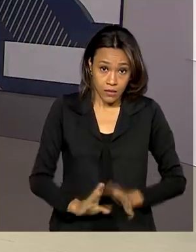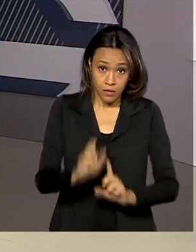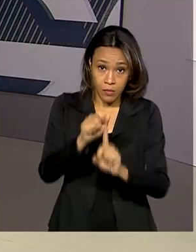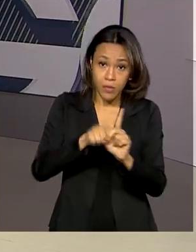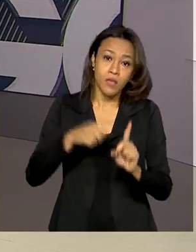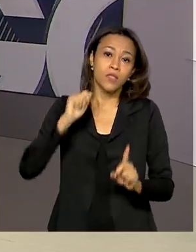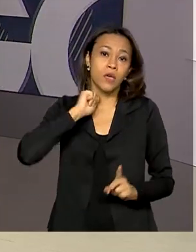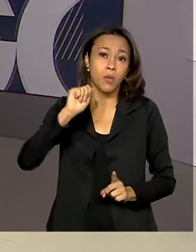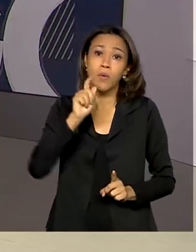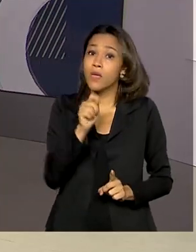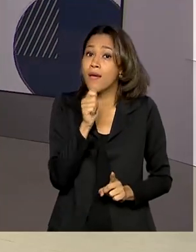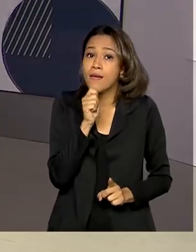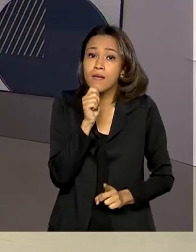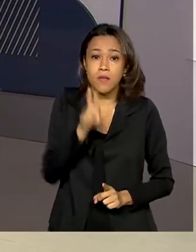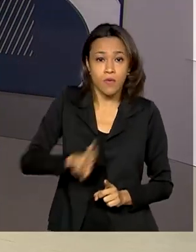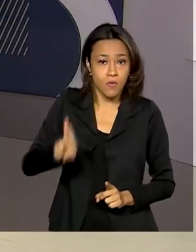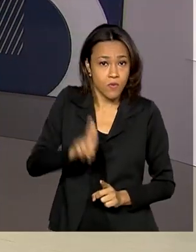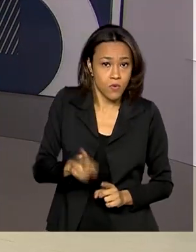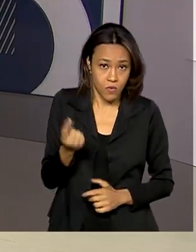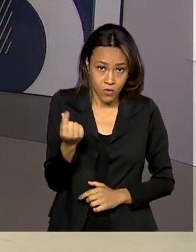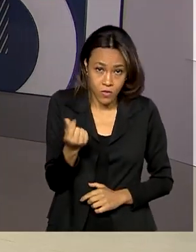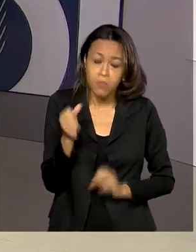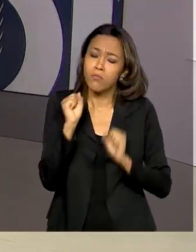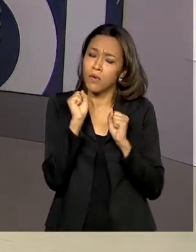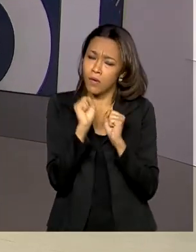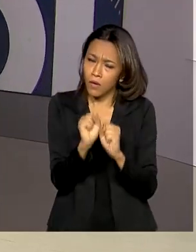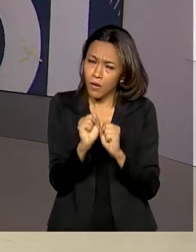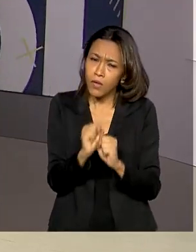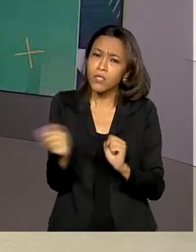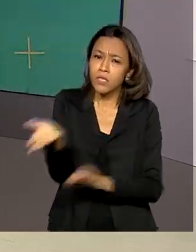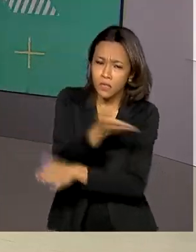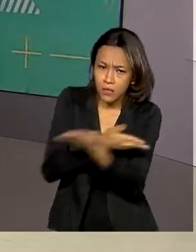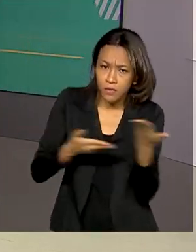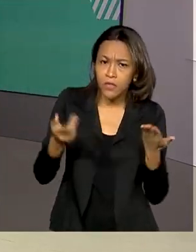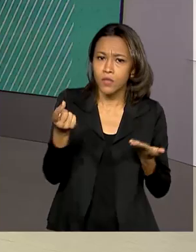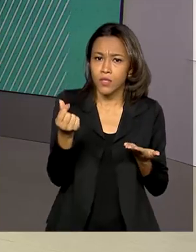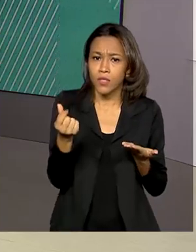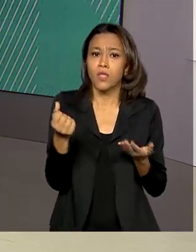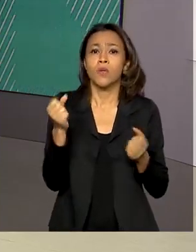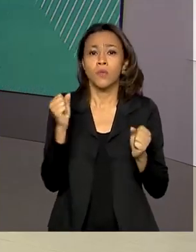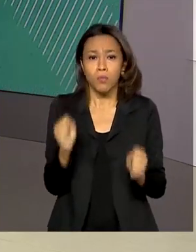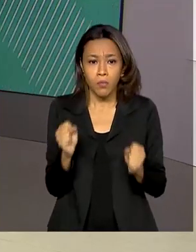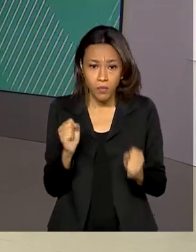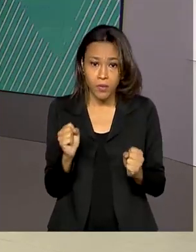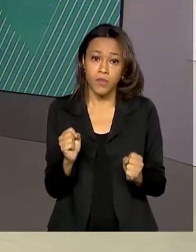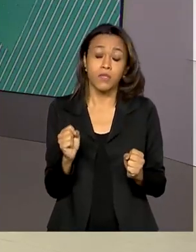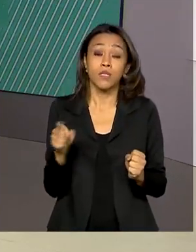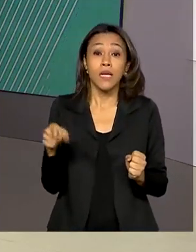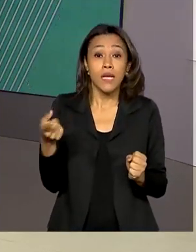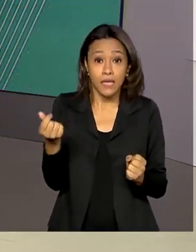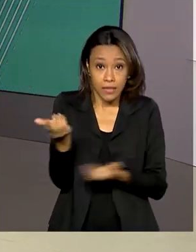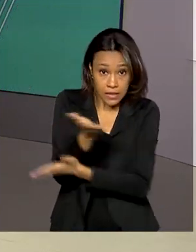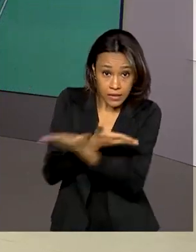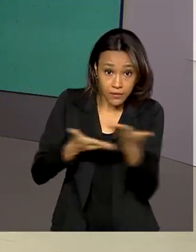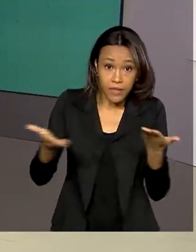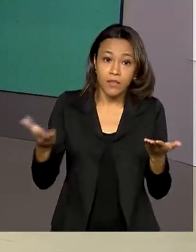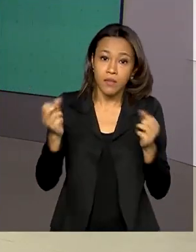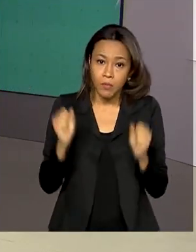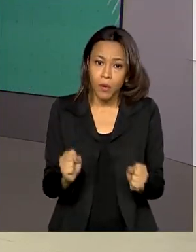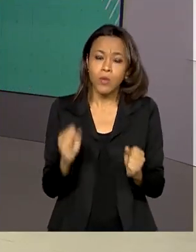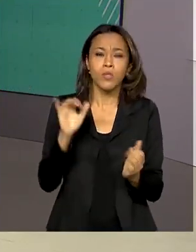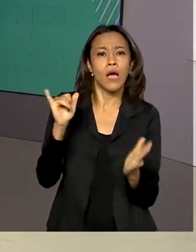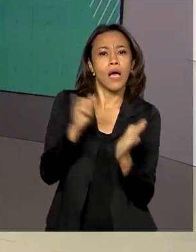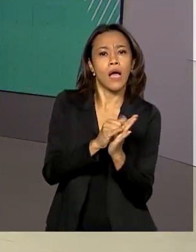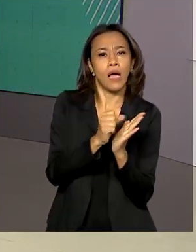utilizaram total de créditos, podem sacar ou transferir o dinheiro para outras contas. A movimentação pode ser feita pelo